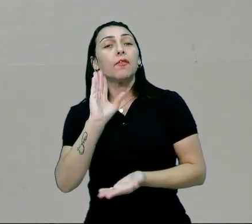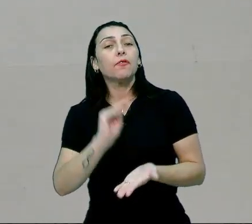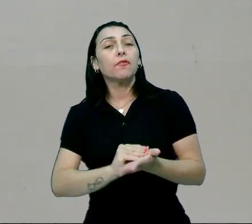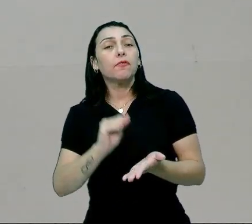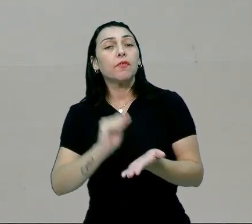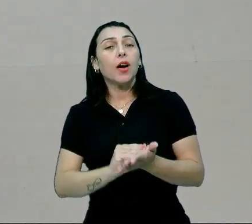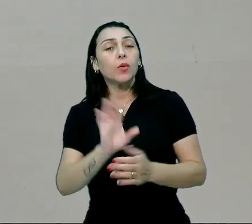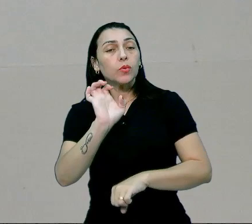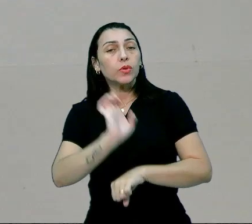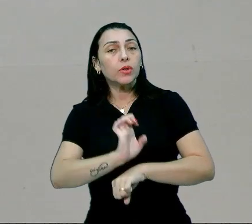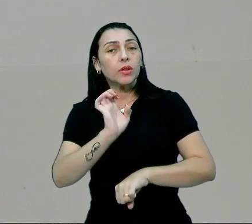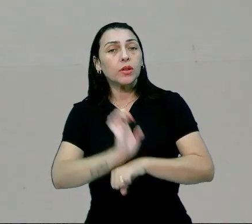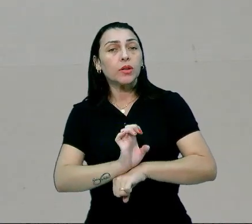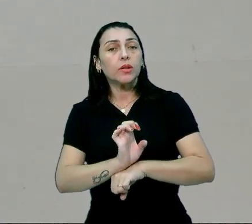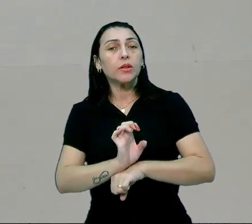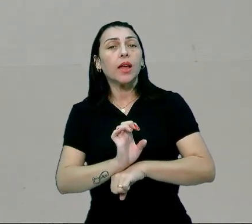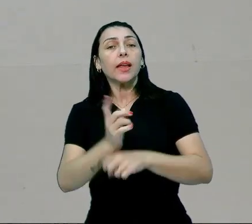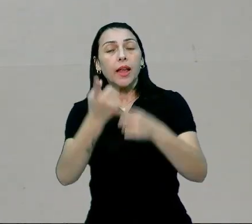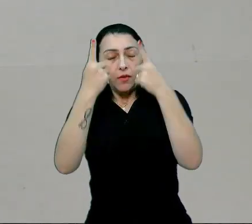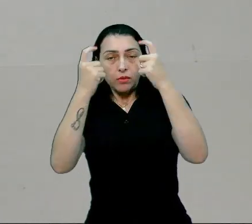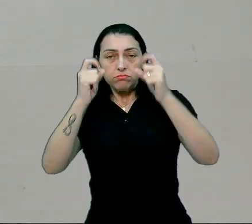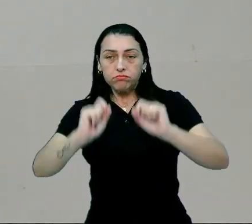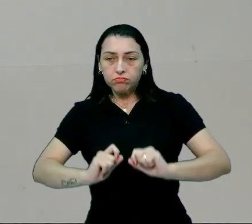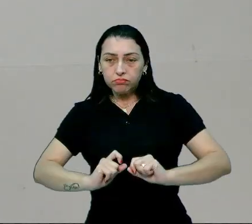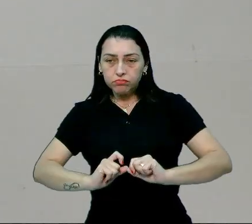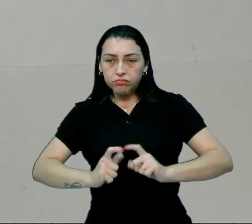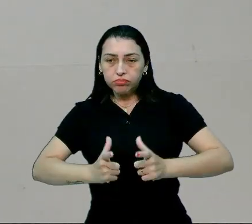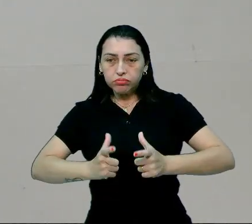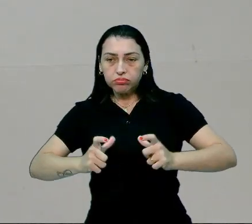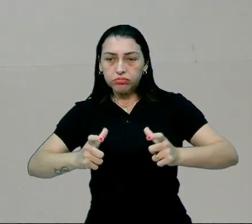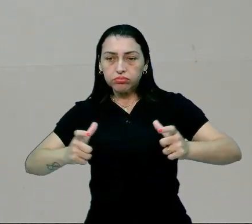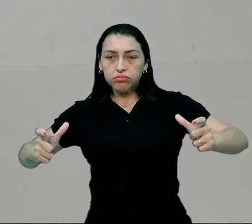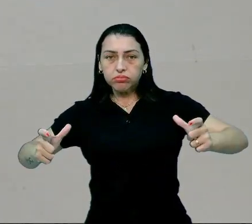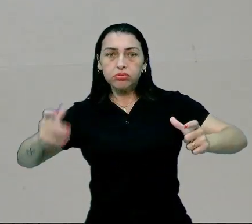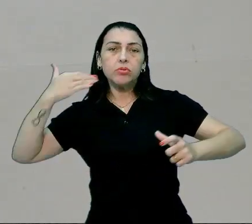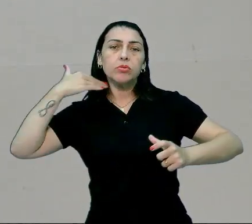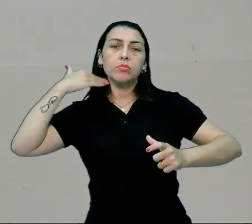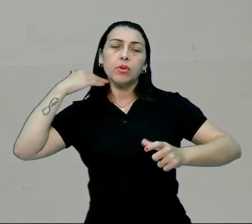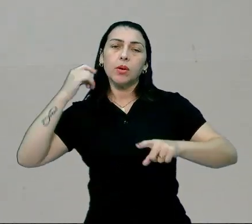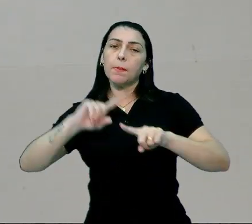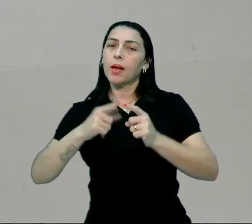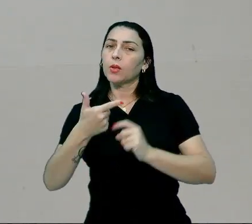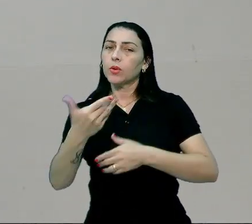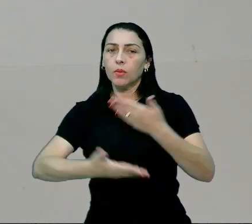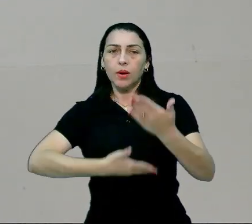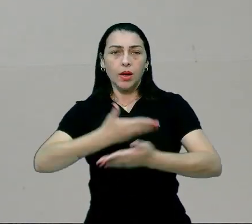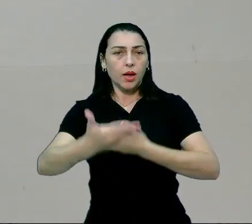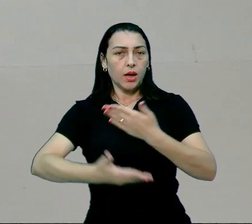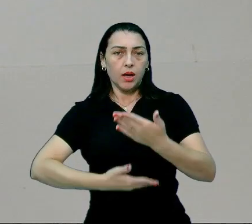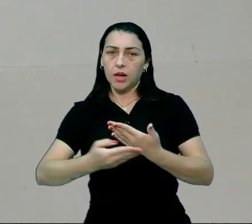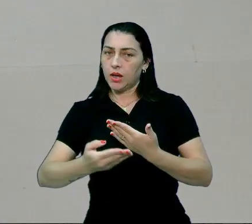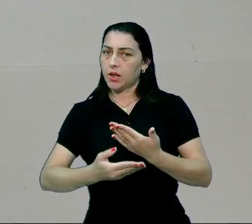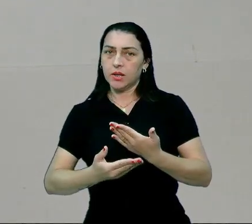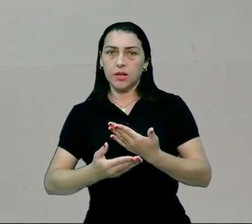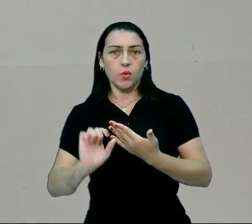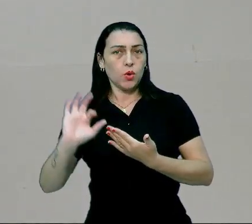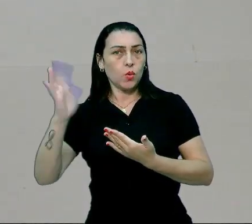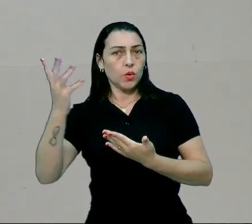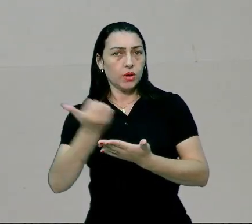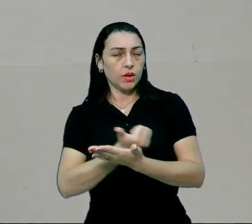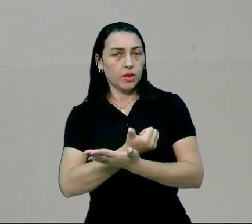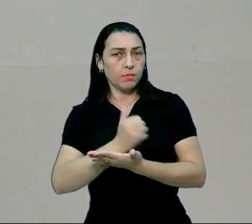do Estado e os níveis de violência estão aumentando cada vez mais nos bancos. Mas não tem uma relação de causa e de